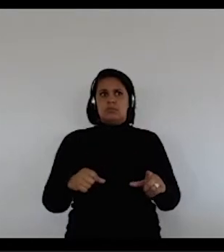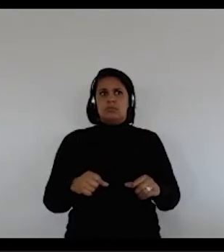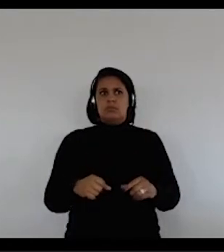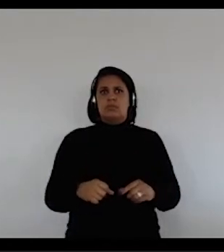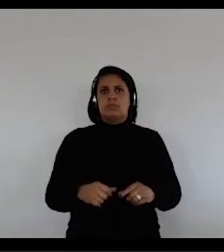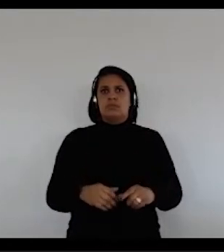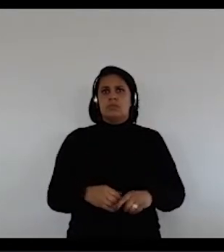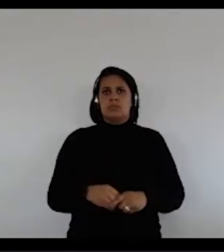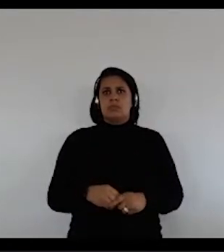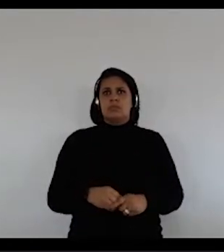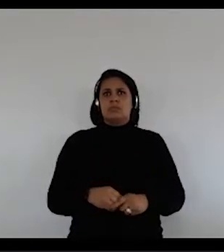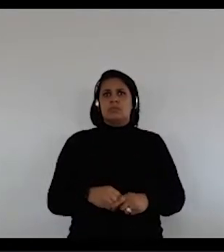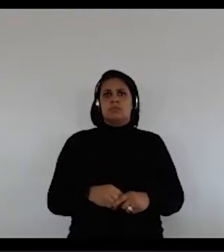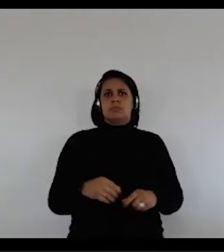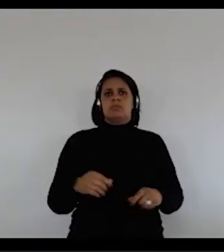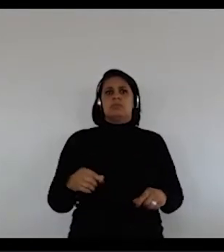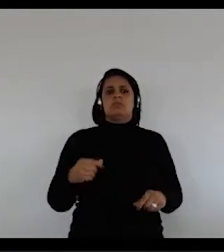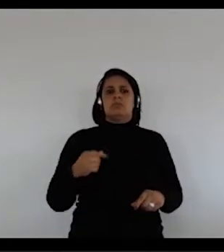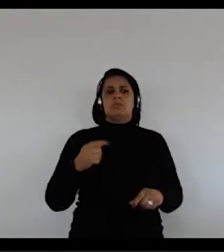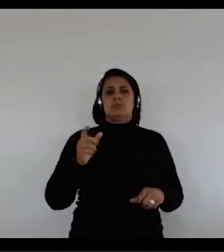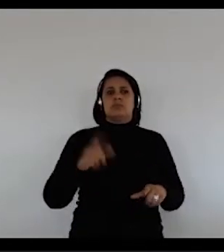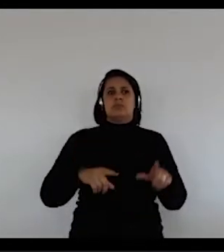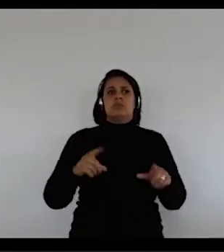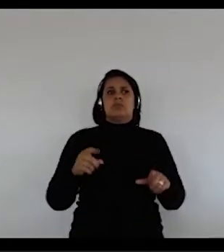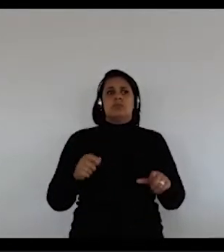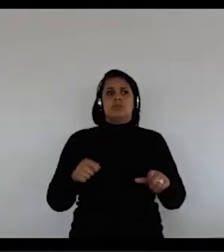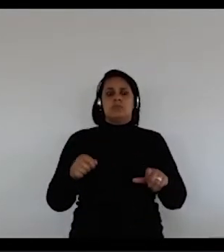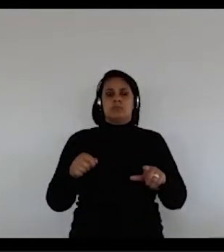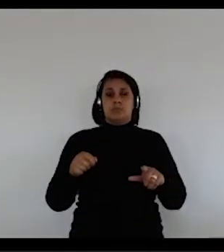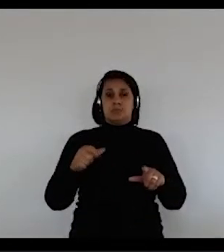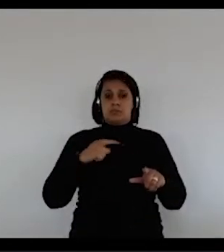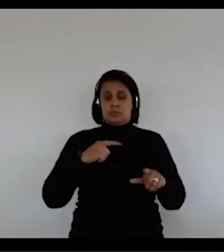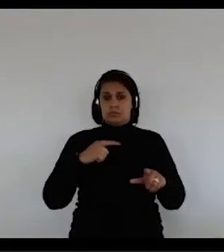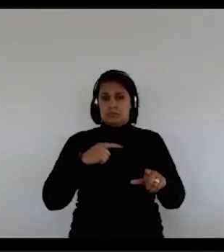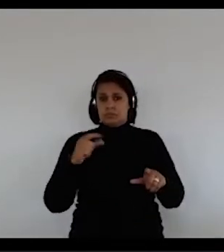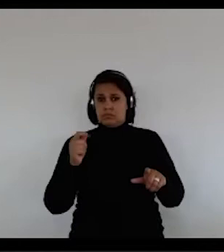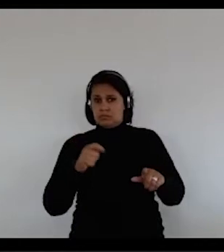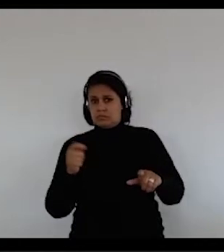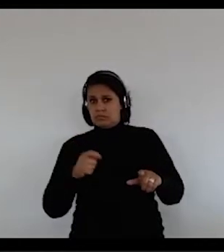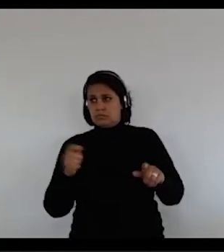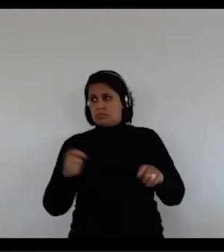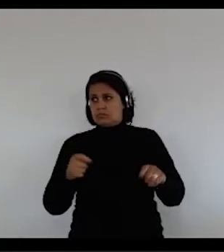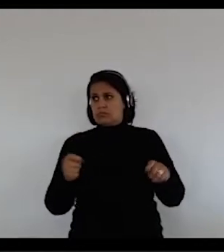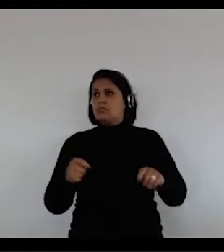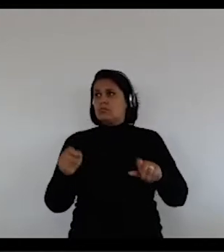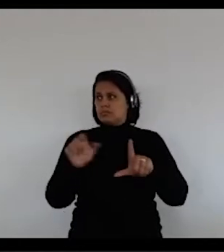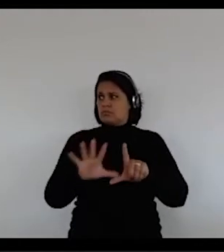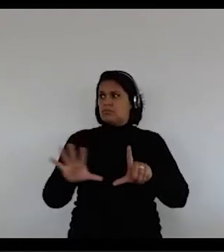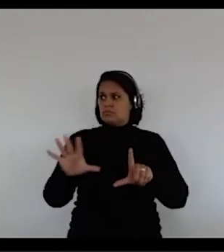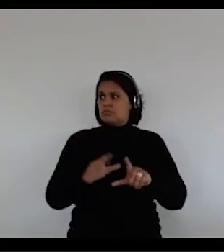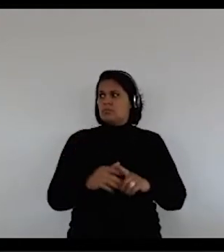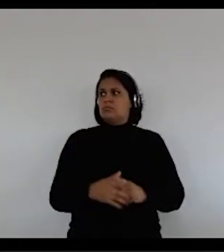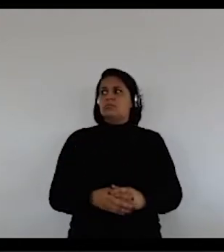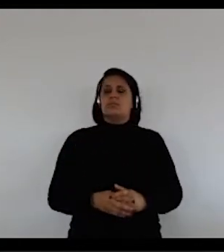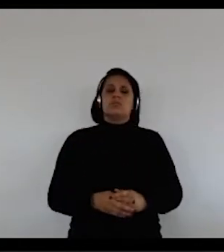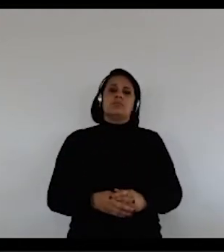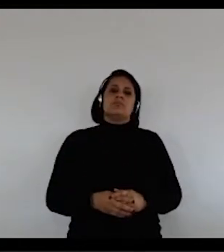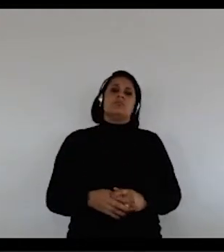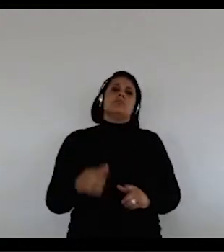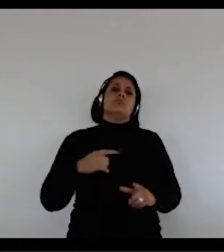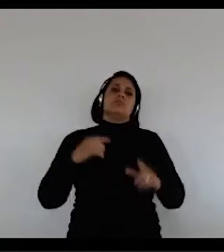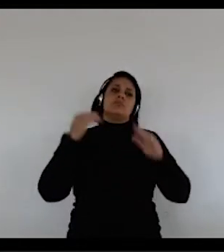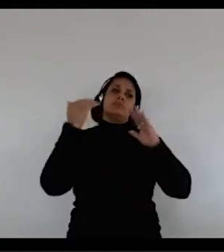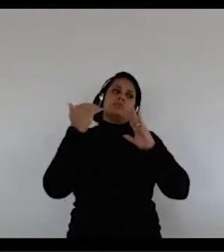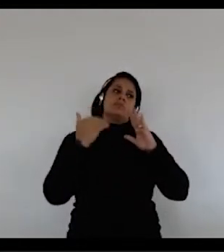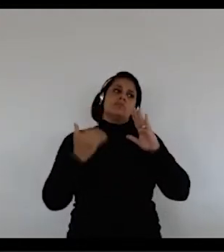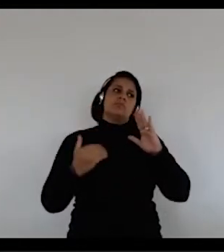suficientes meios técnicos para tudo isso. E por isso também há uma previsão de